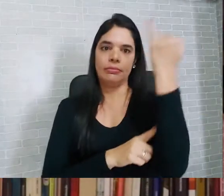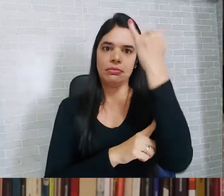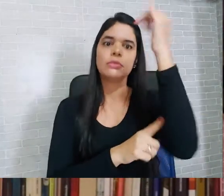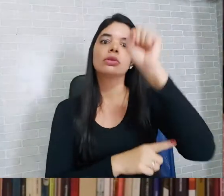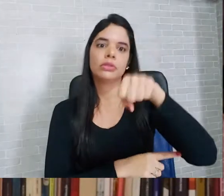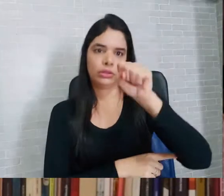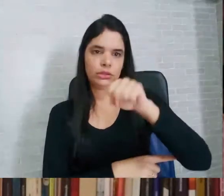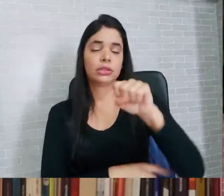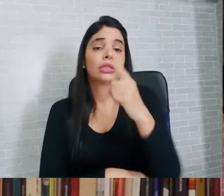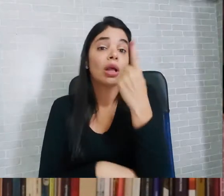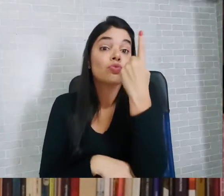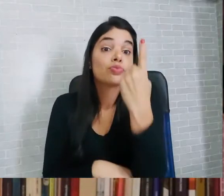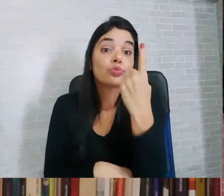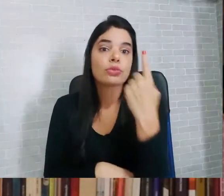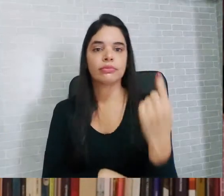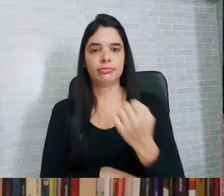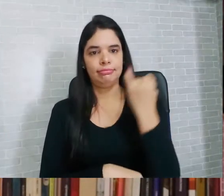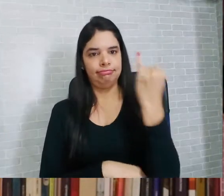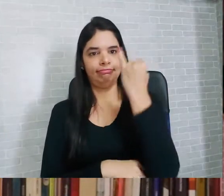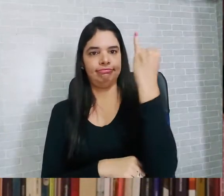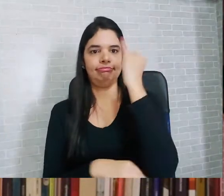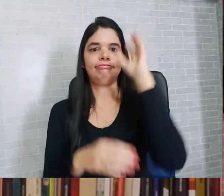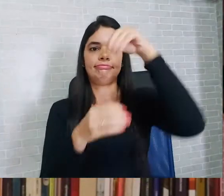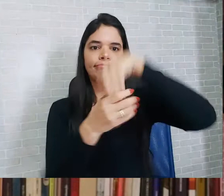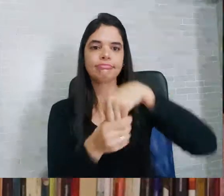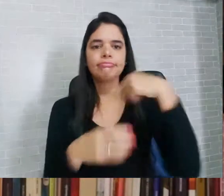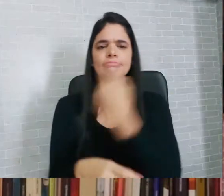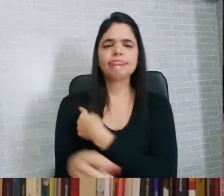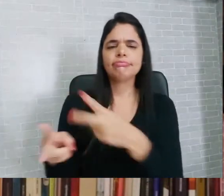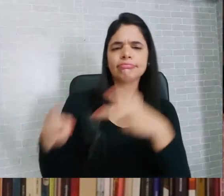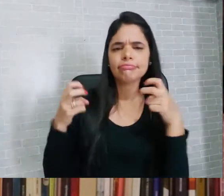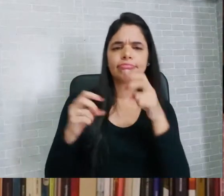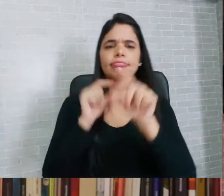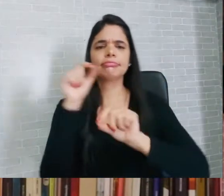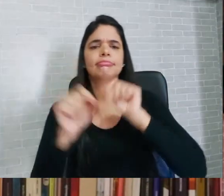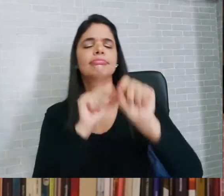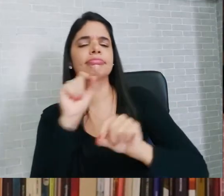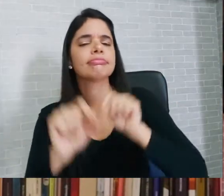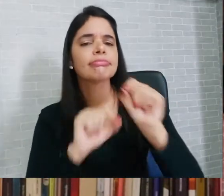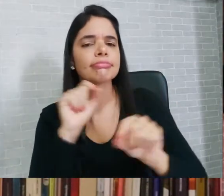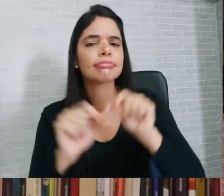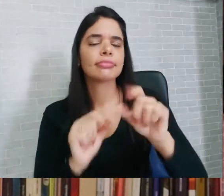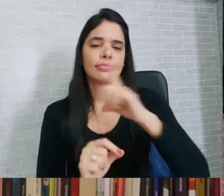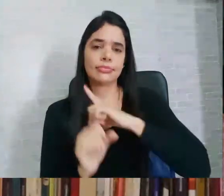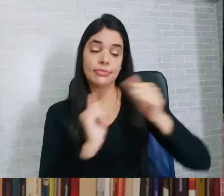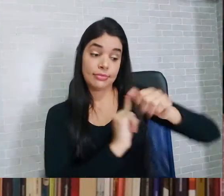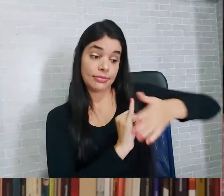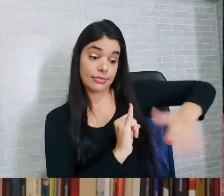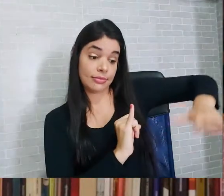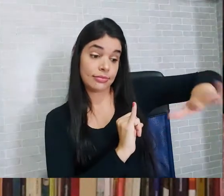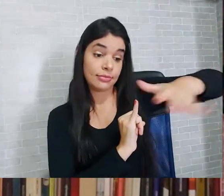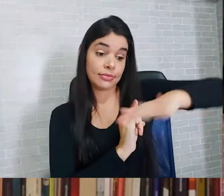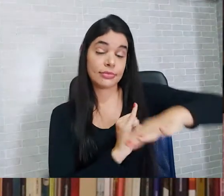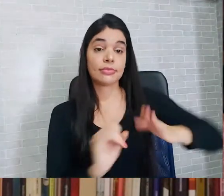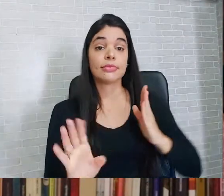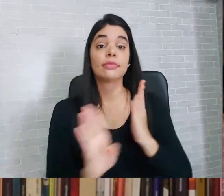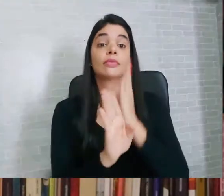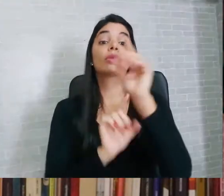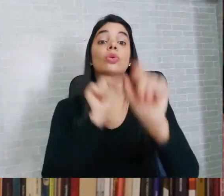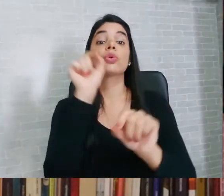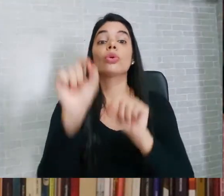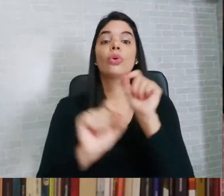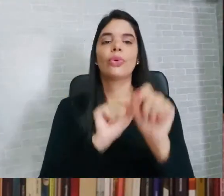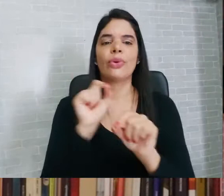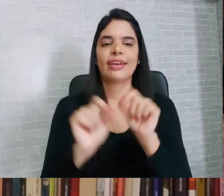importantes para a sociedade da Guiana Francesa. E a gente percebe que quando a gente utiliza antilho-guianense, é como se nós